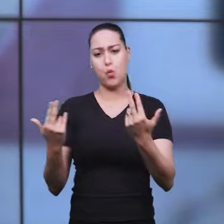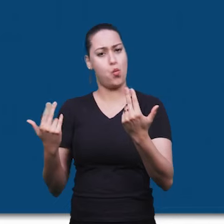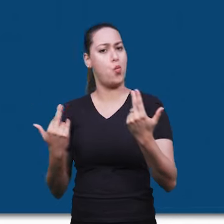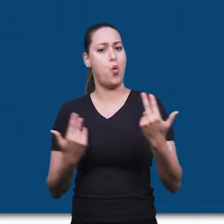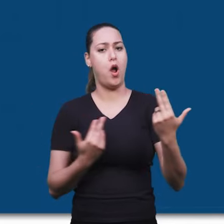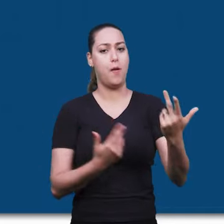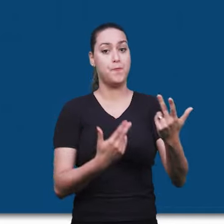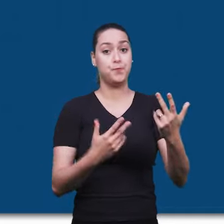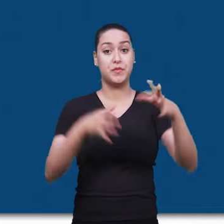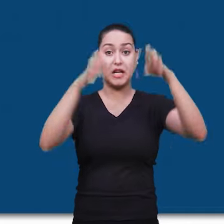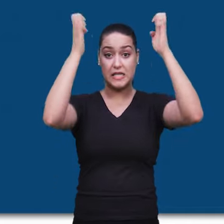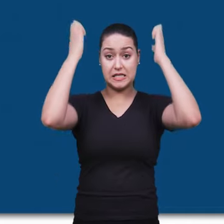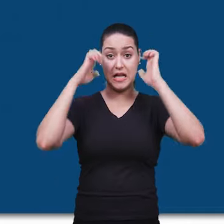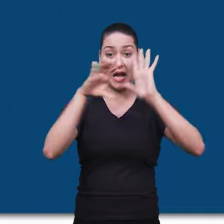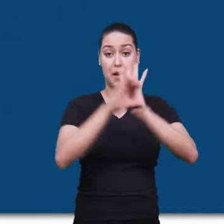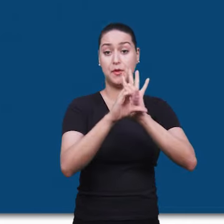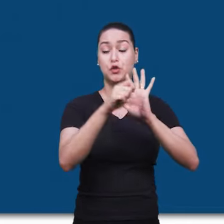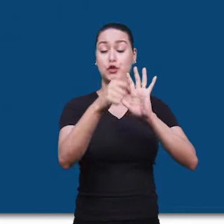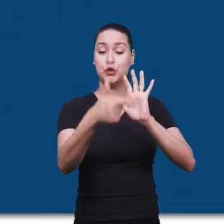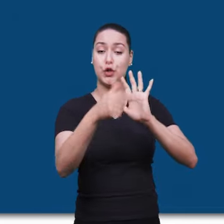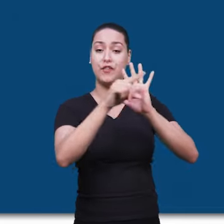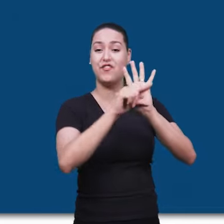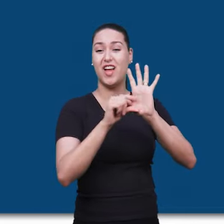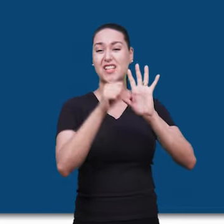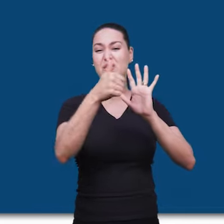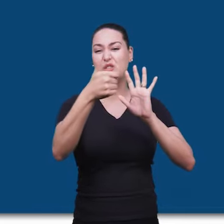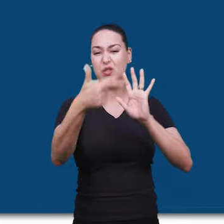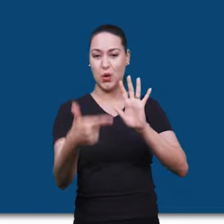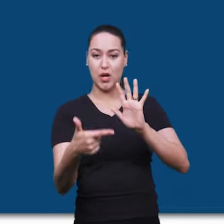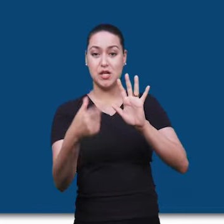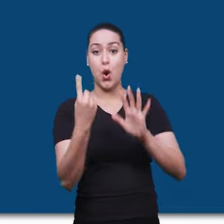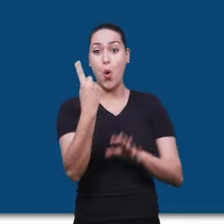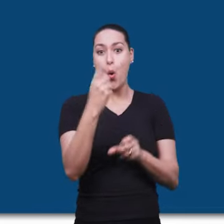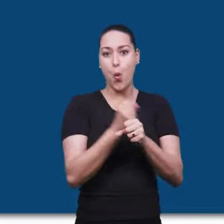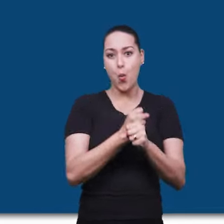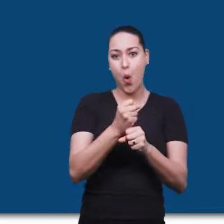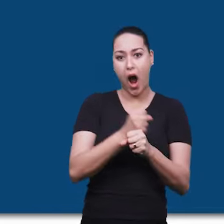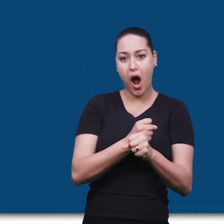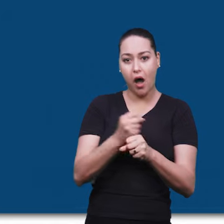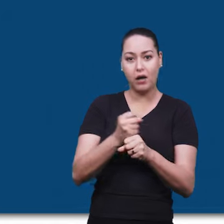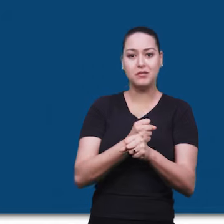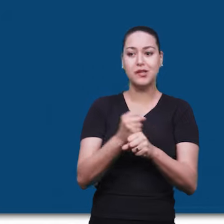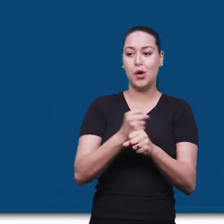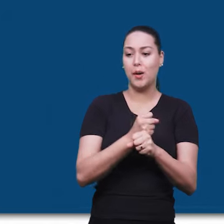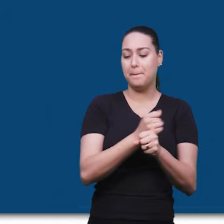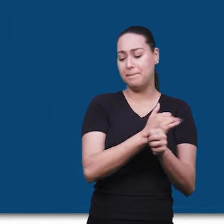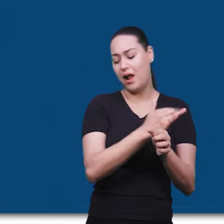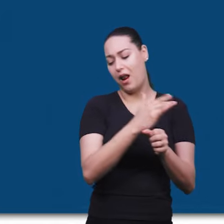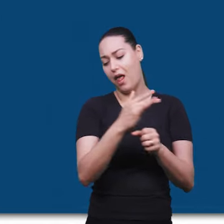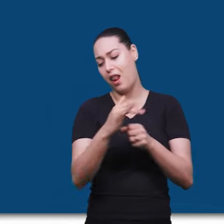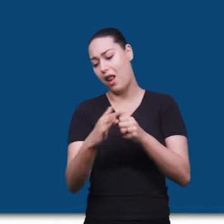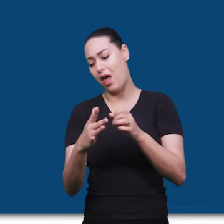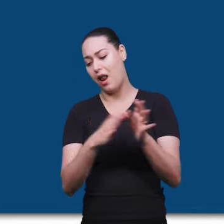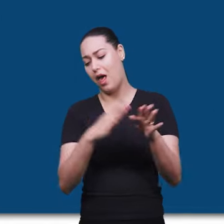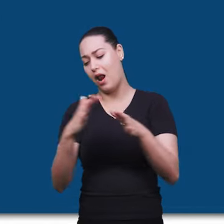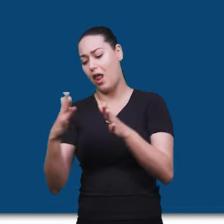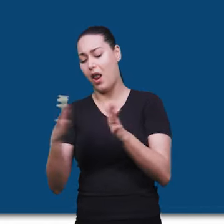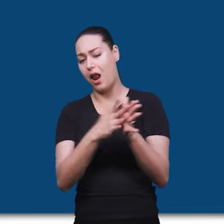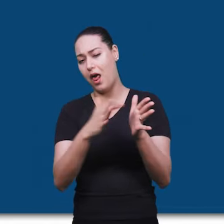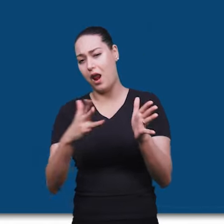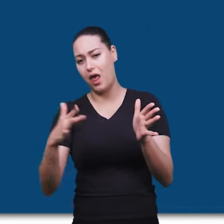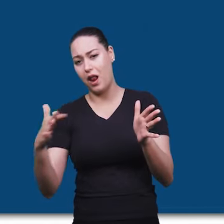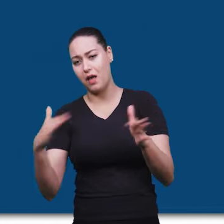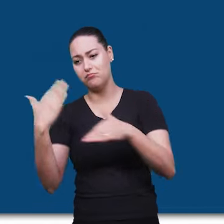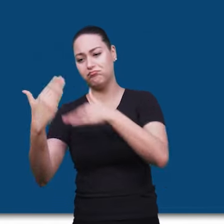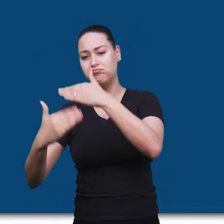Está registrado em Esther 2:12, por 12 meses, porque assim se cumpriram os dias das suas